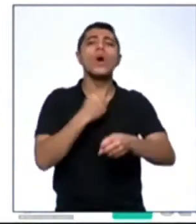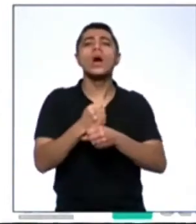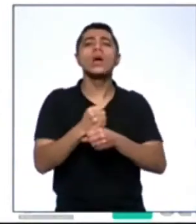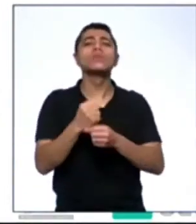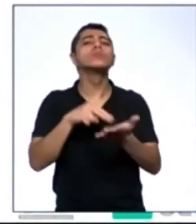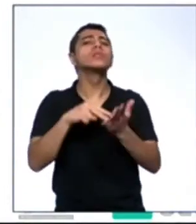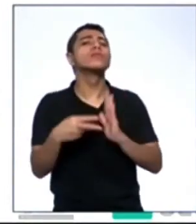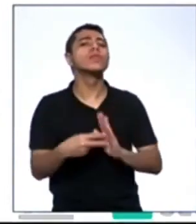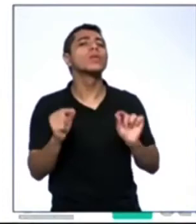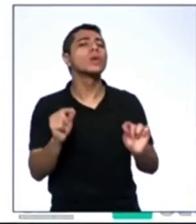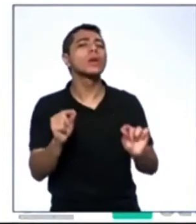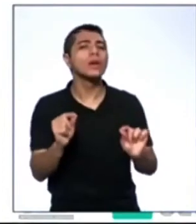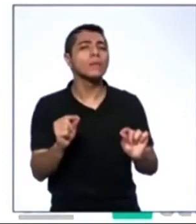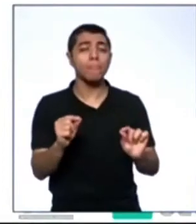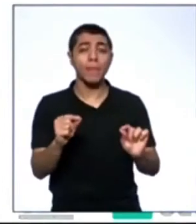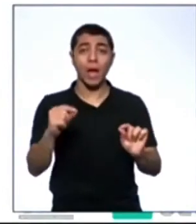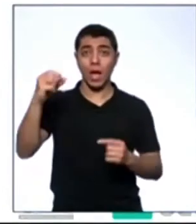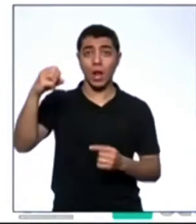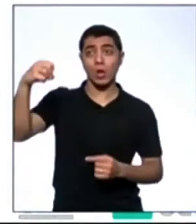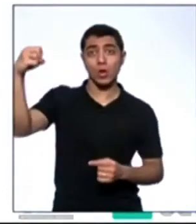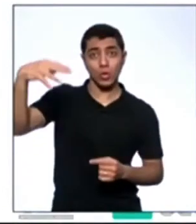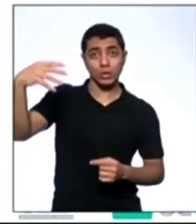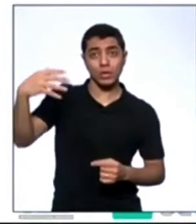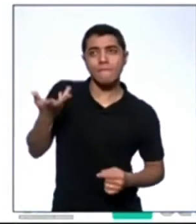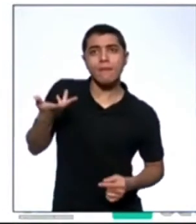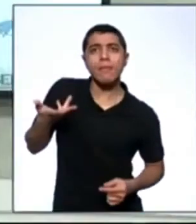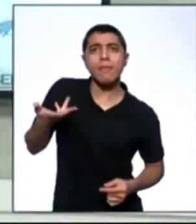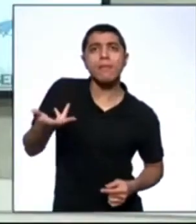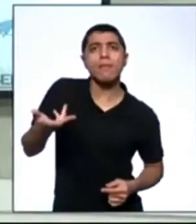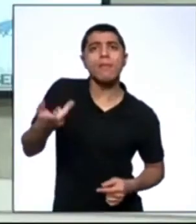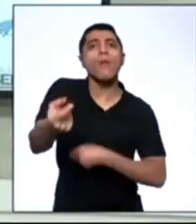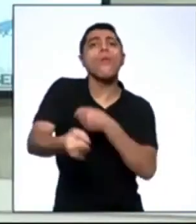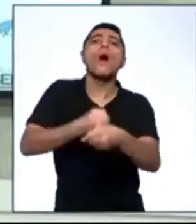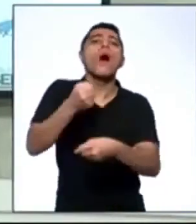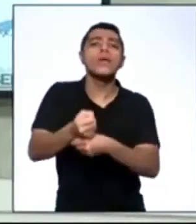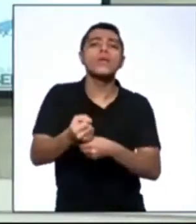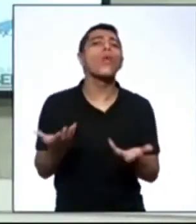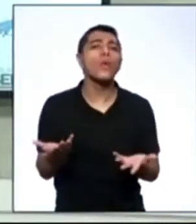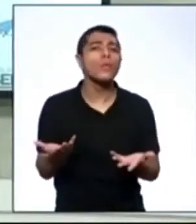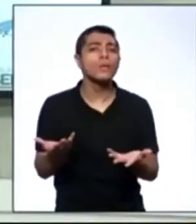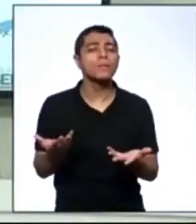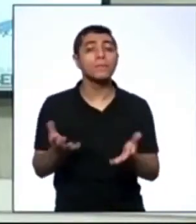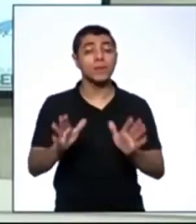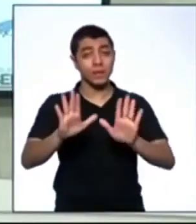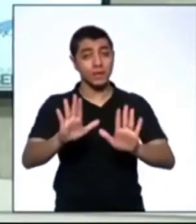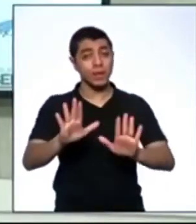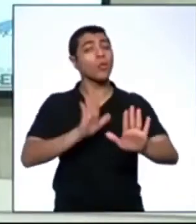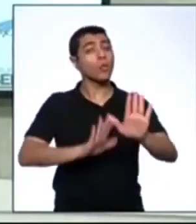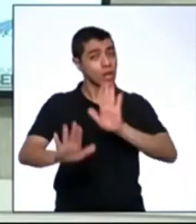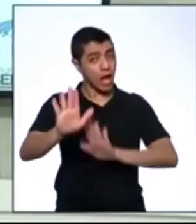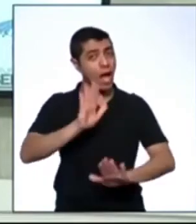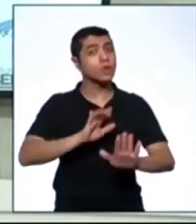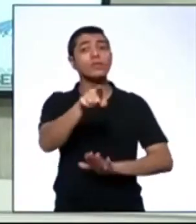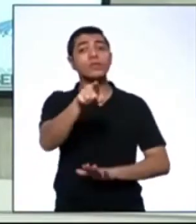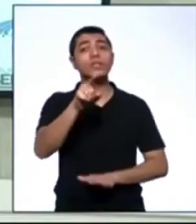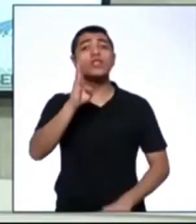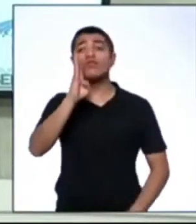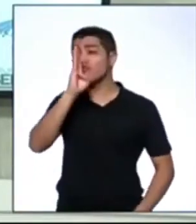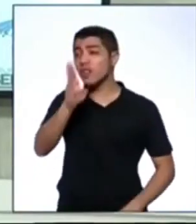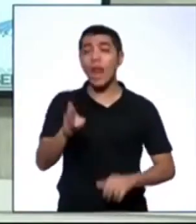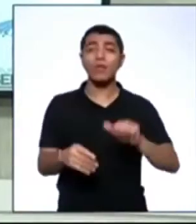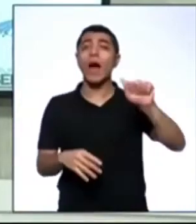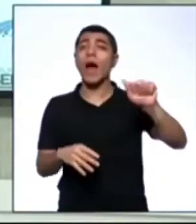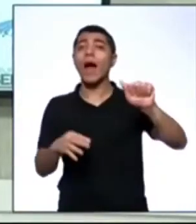que grandeza? Ah, cuidado, não marque, vem comigo, não marque a alternativa A. Um ano-luz,